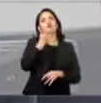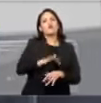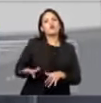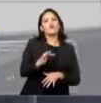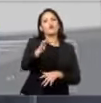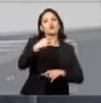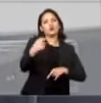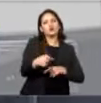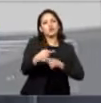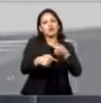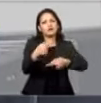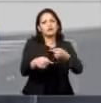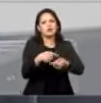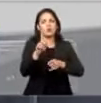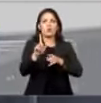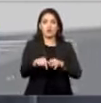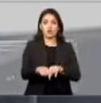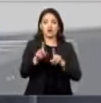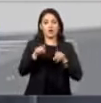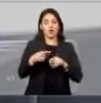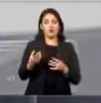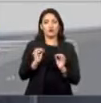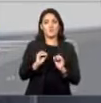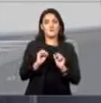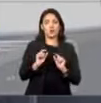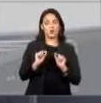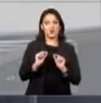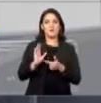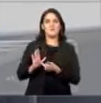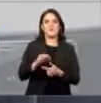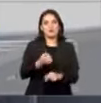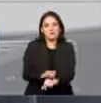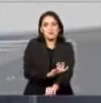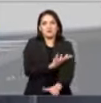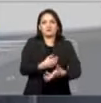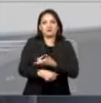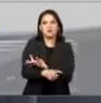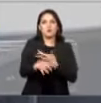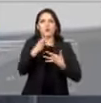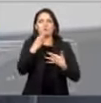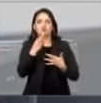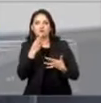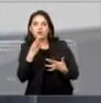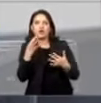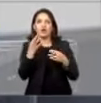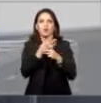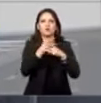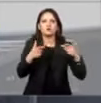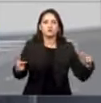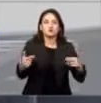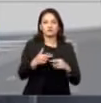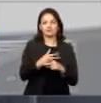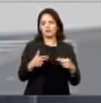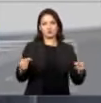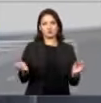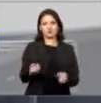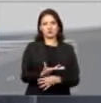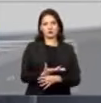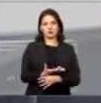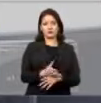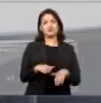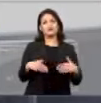da emoção, do conhecimento e dos saberes no século XXI. Não olhar com devido cuidado e atenção para esse dado